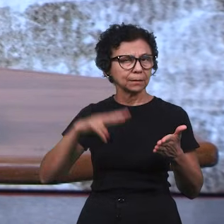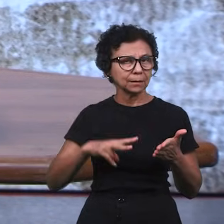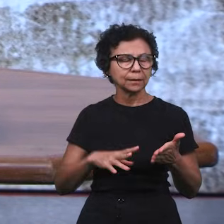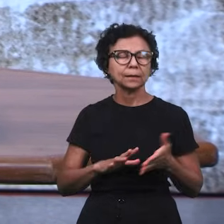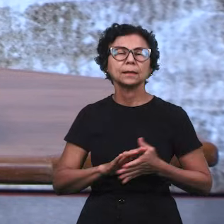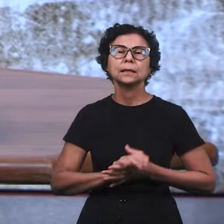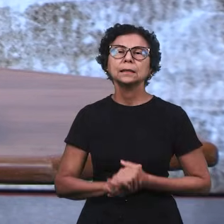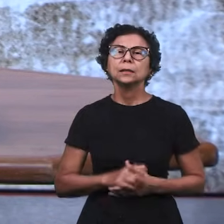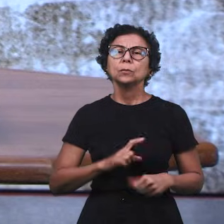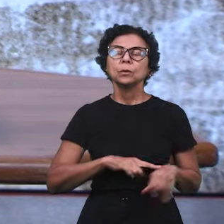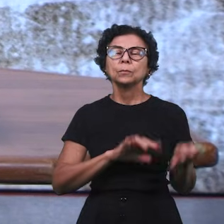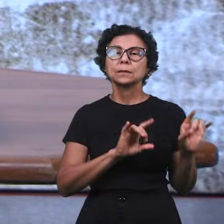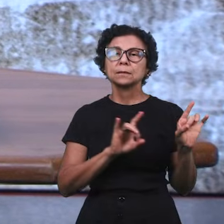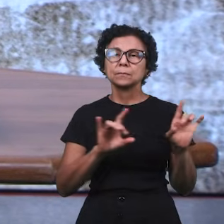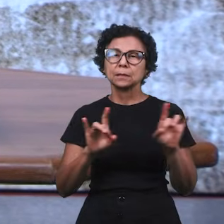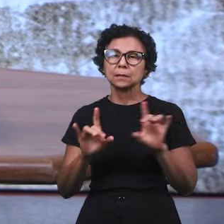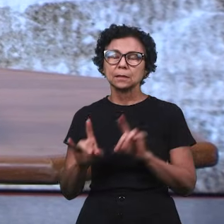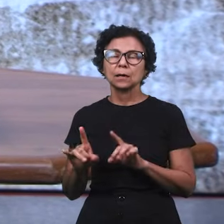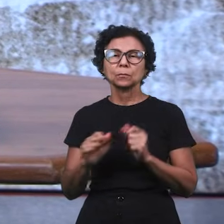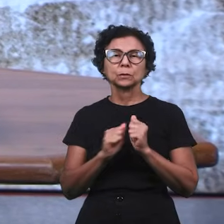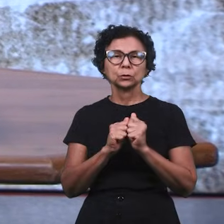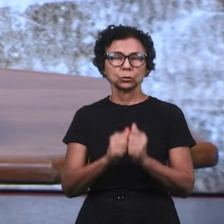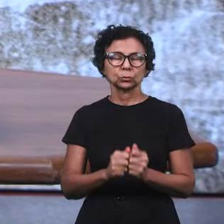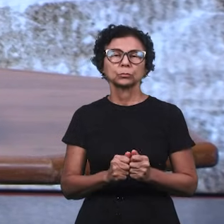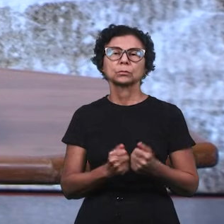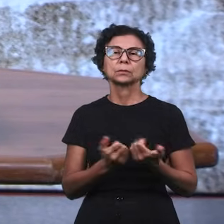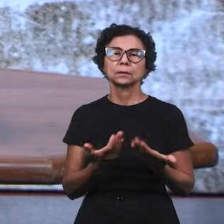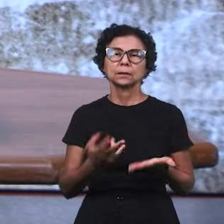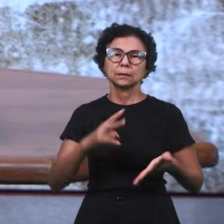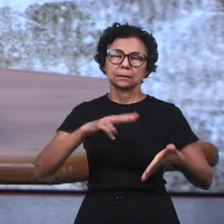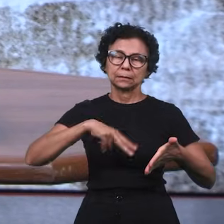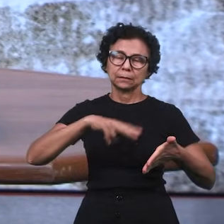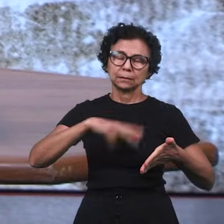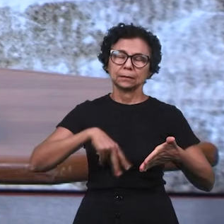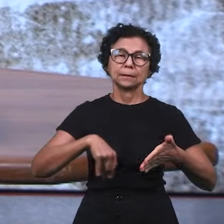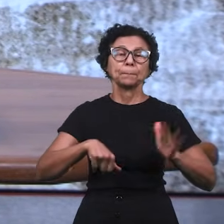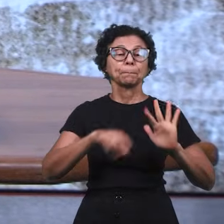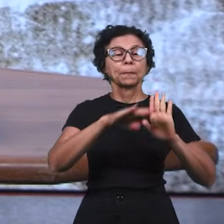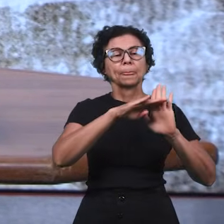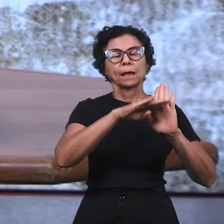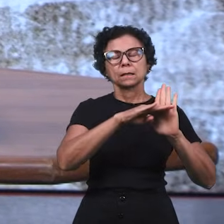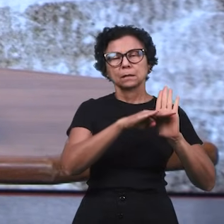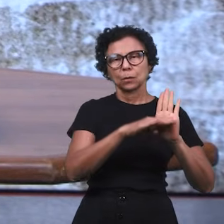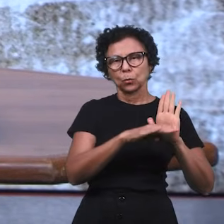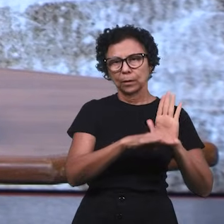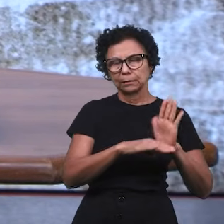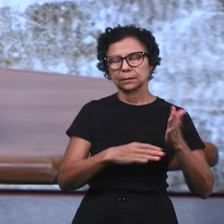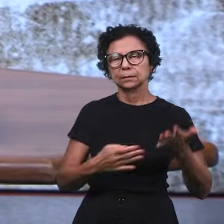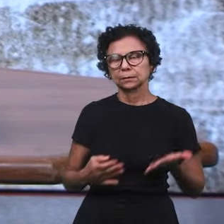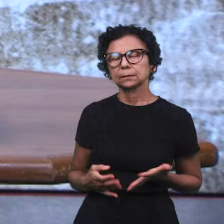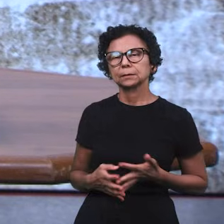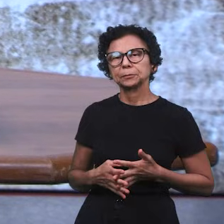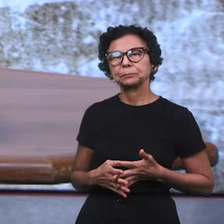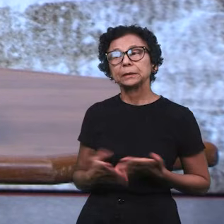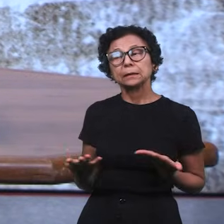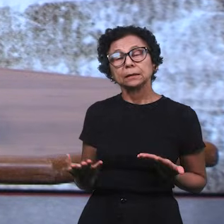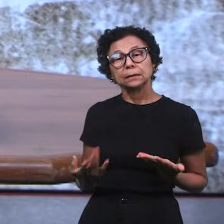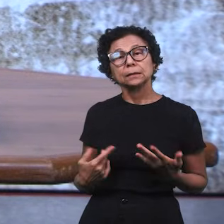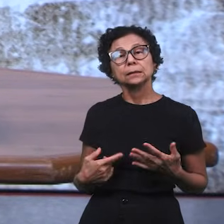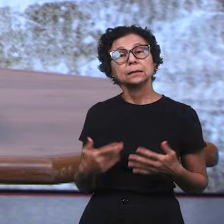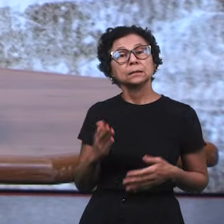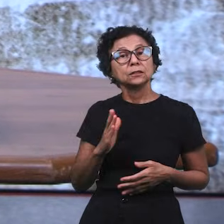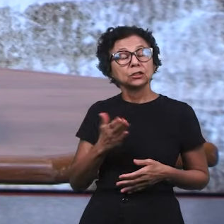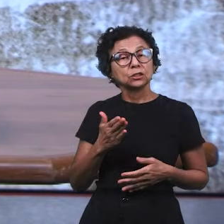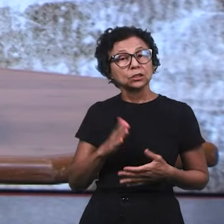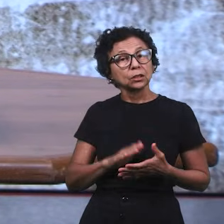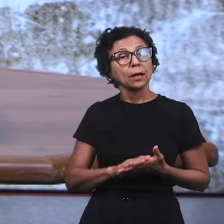dá para lermos juntos a sua palavra. Estamos fazendo a leitura sequencial da nossa Bíblia. Estamos no